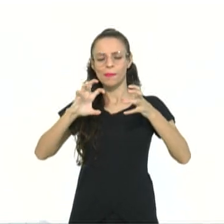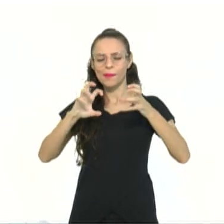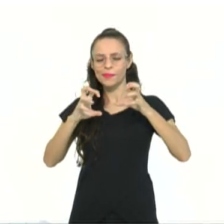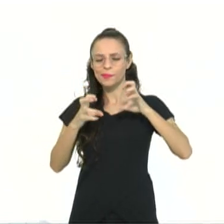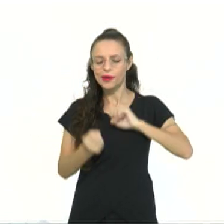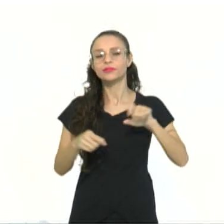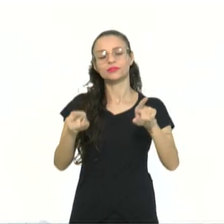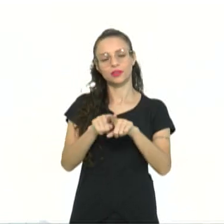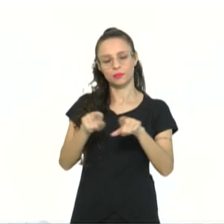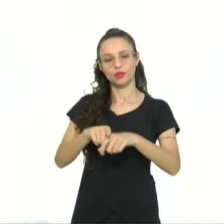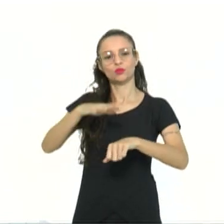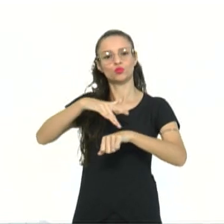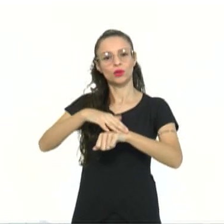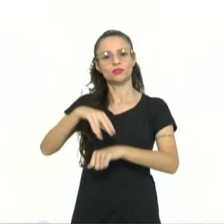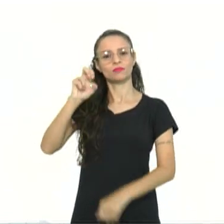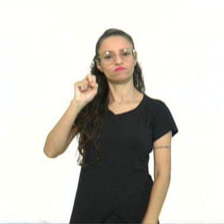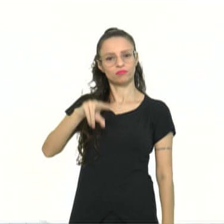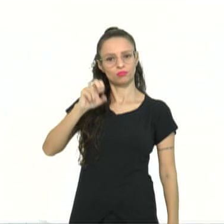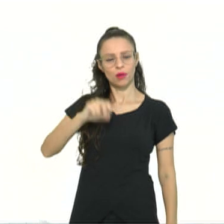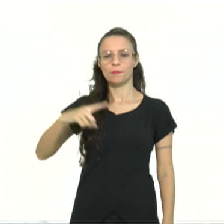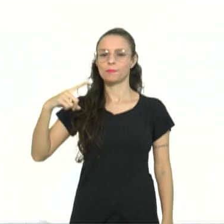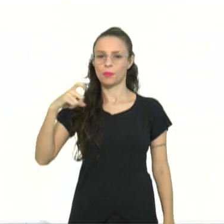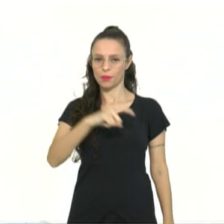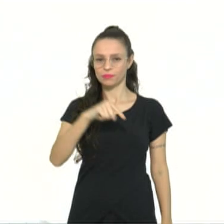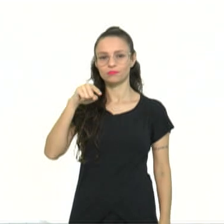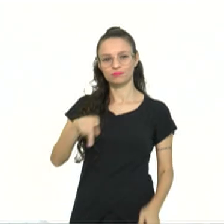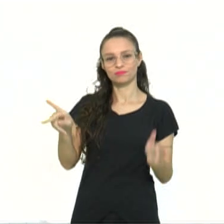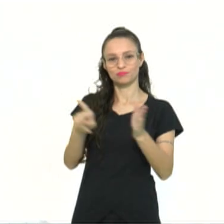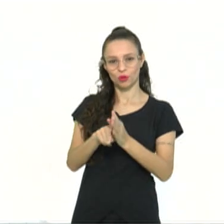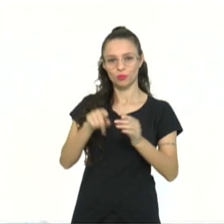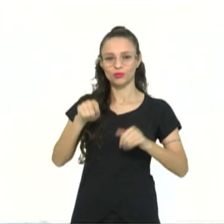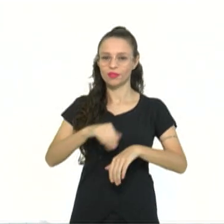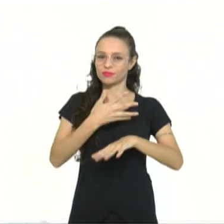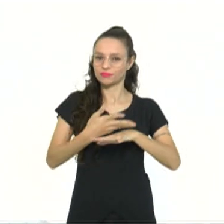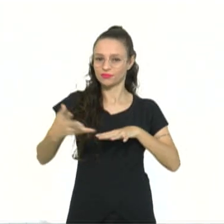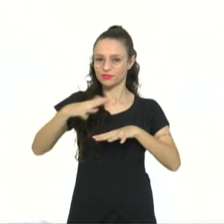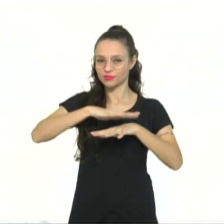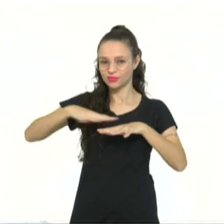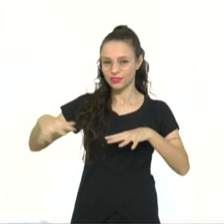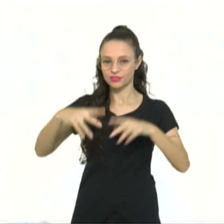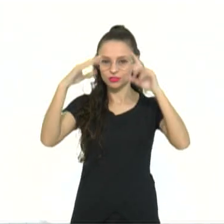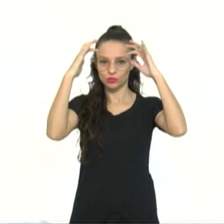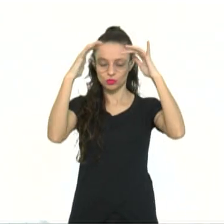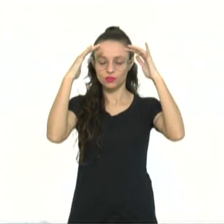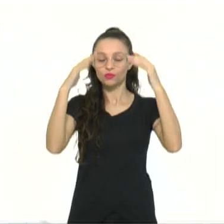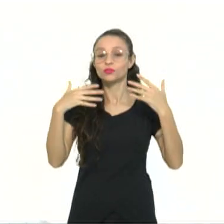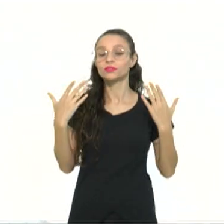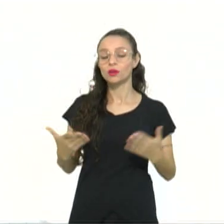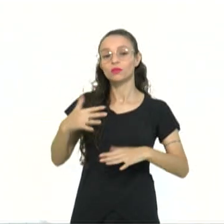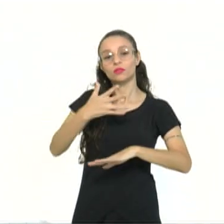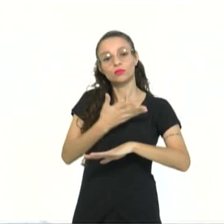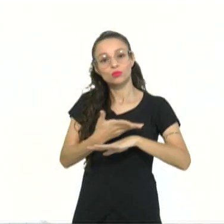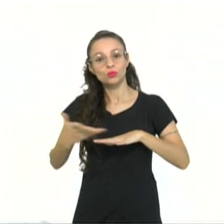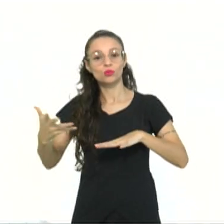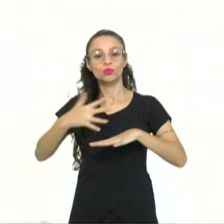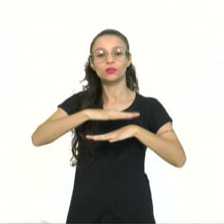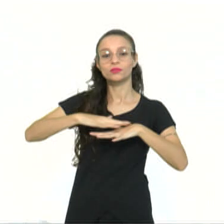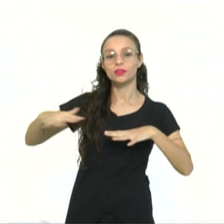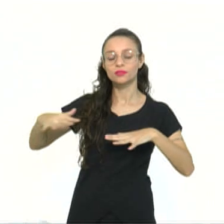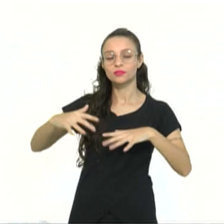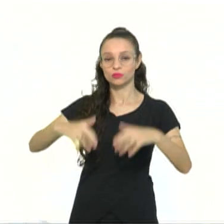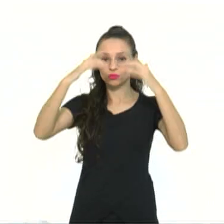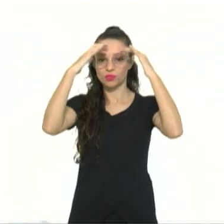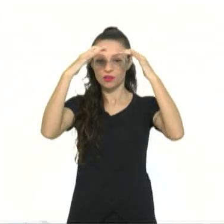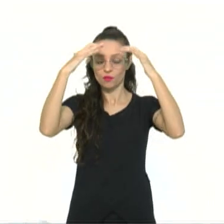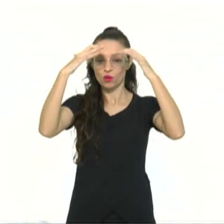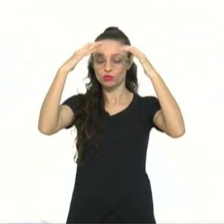também doenças infecciosas desse mesmo tecido. Muito bem, vamos lá. Gente, tecido nervoso é um tecido que faz comunicação,